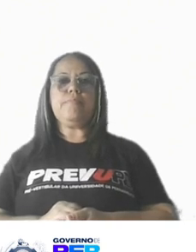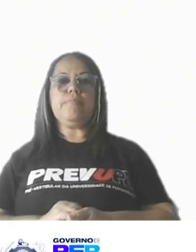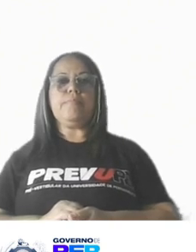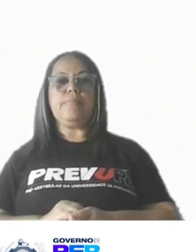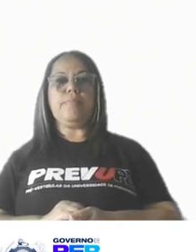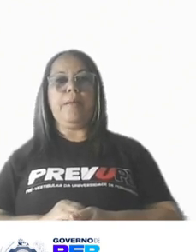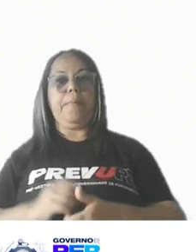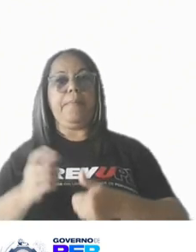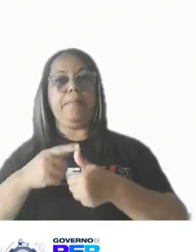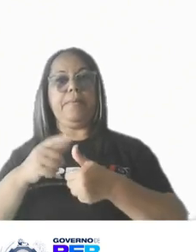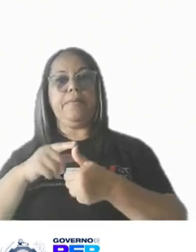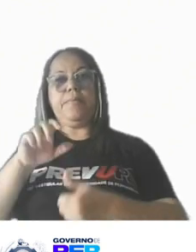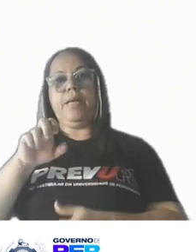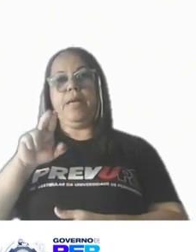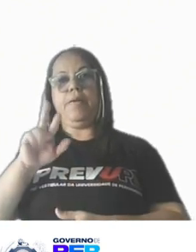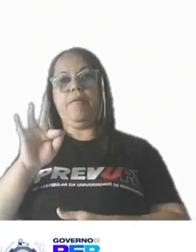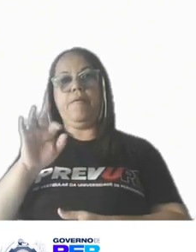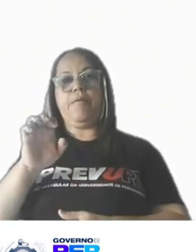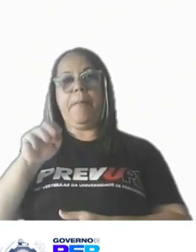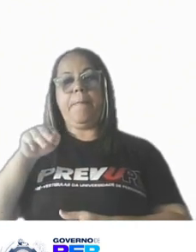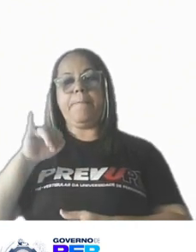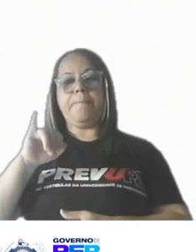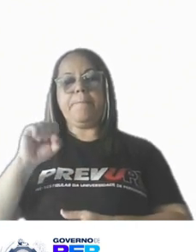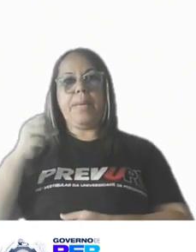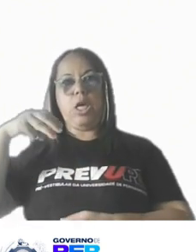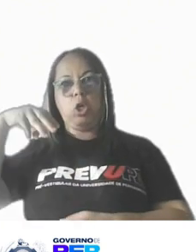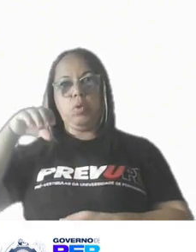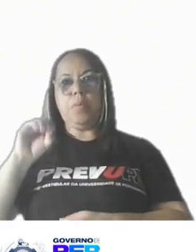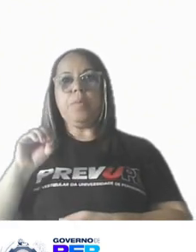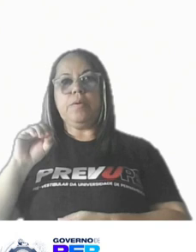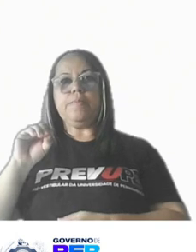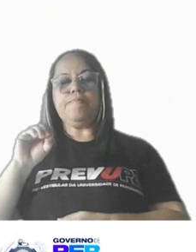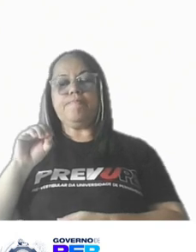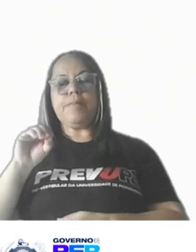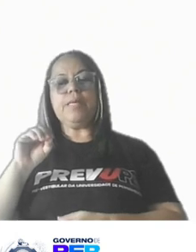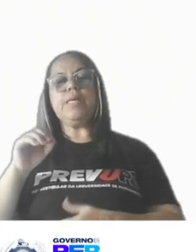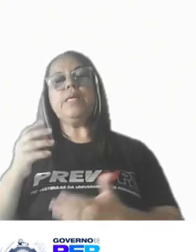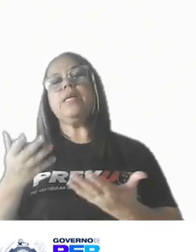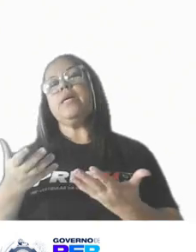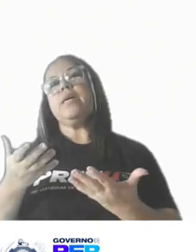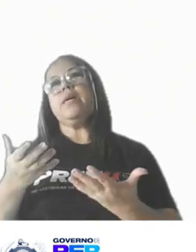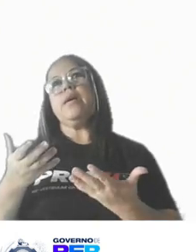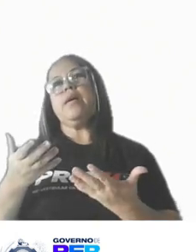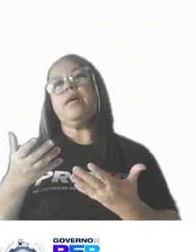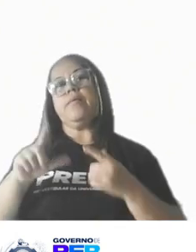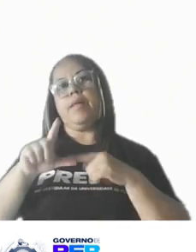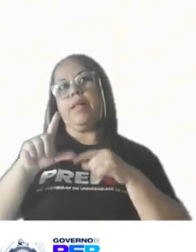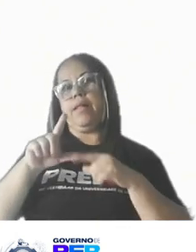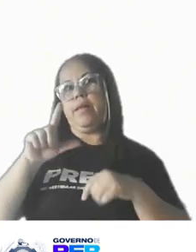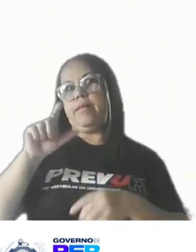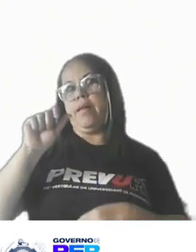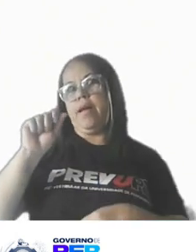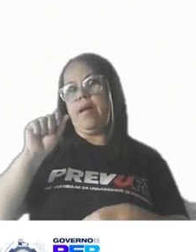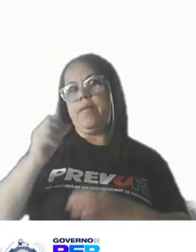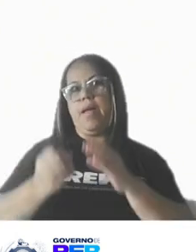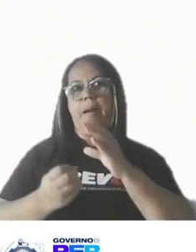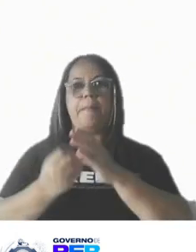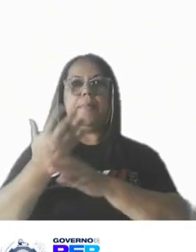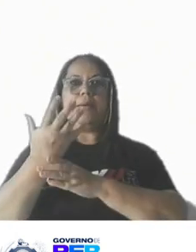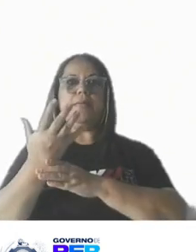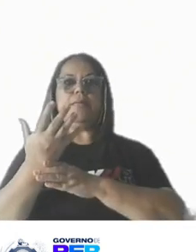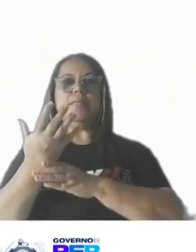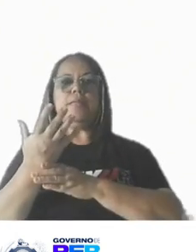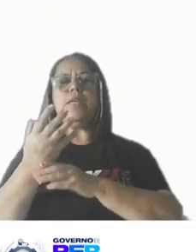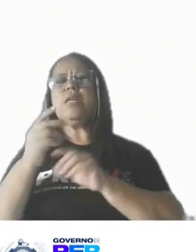A primeira figura de linguagem é o eufemismo, né? Ela aparece aí na letra A. E o